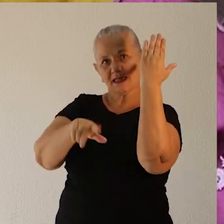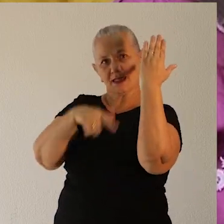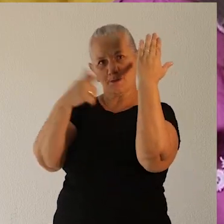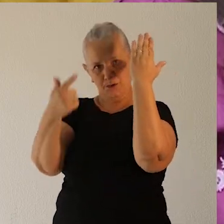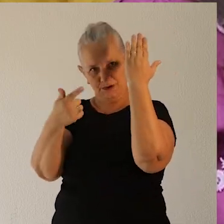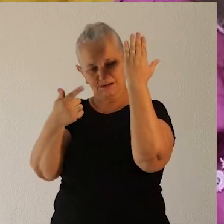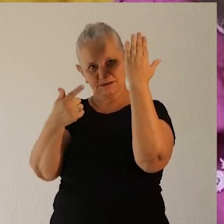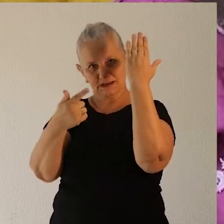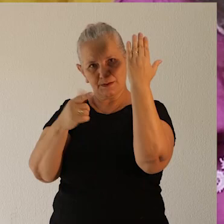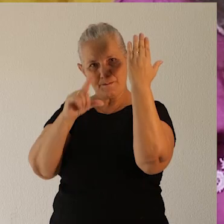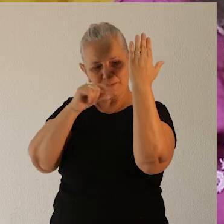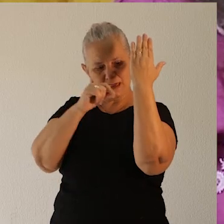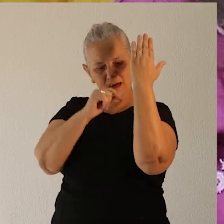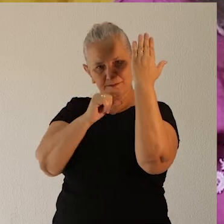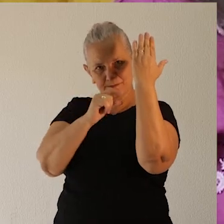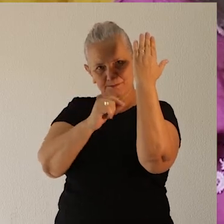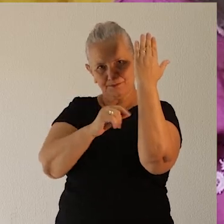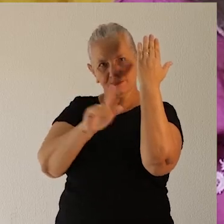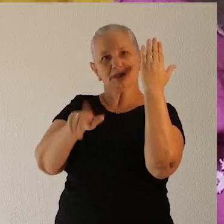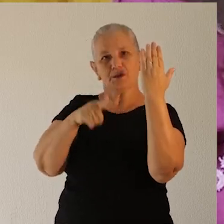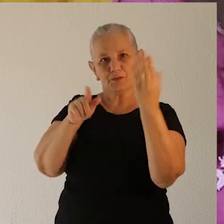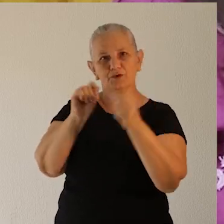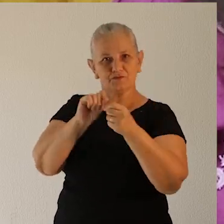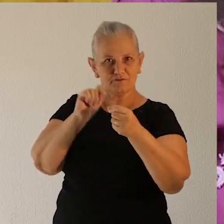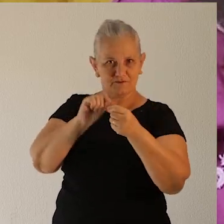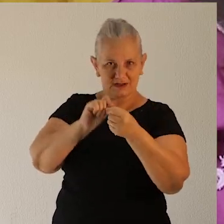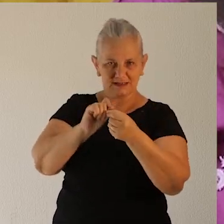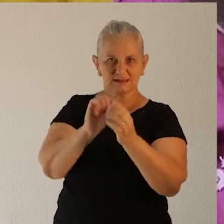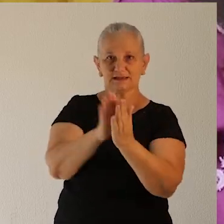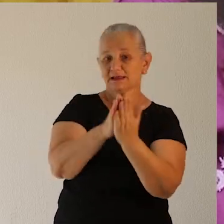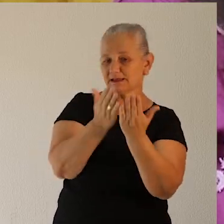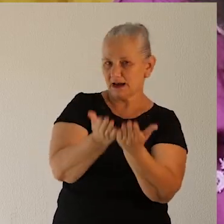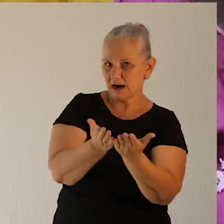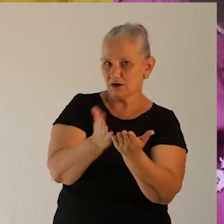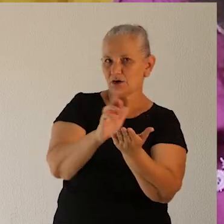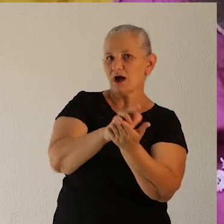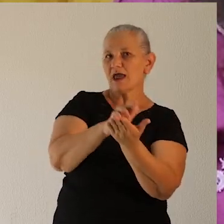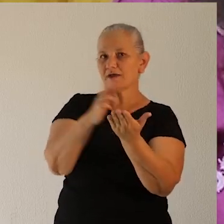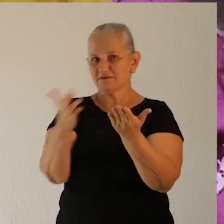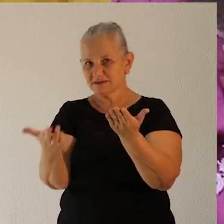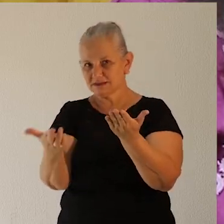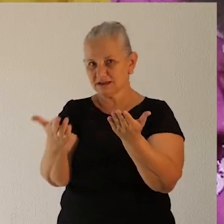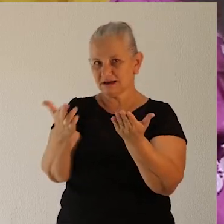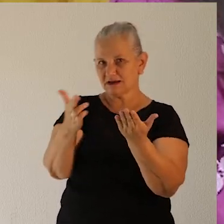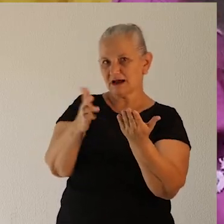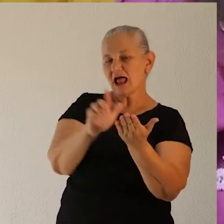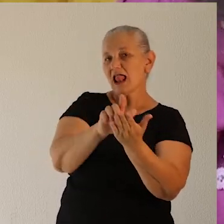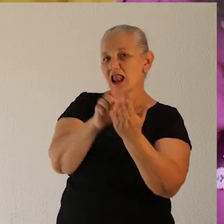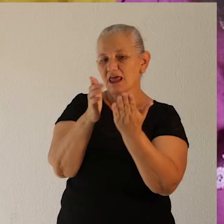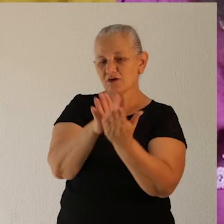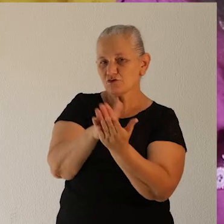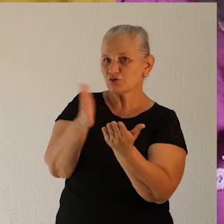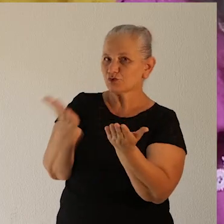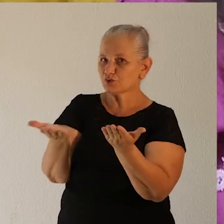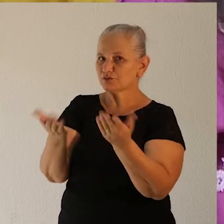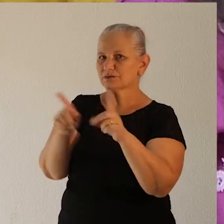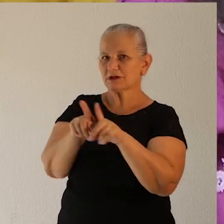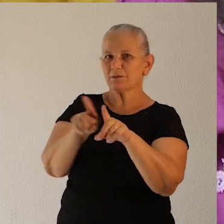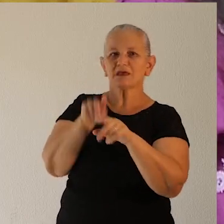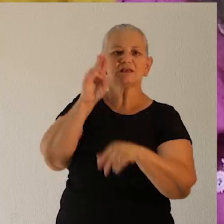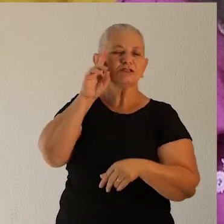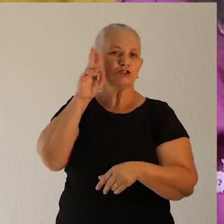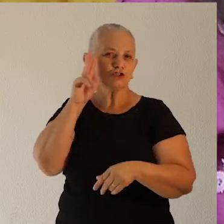que vira jornal, que vira caderno, que vira revista, que vira livro, de história em quadrinho, de mar e